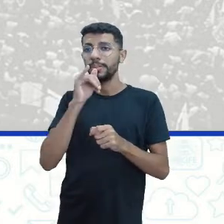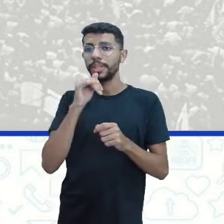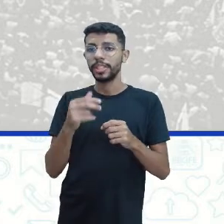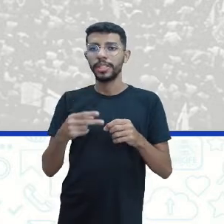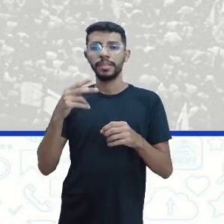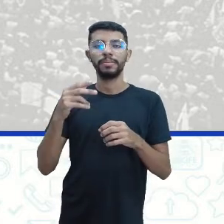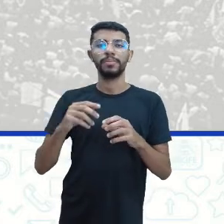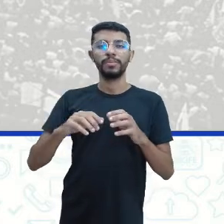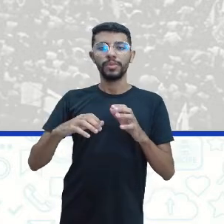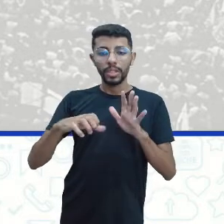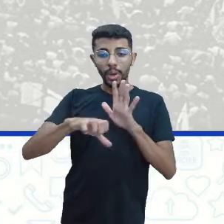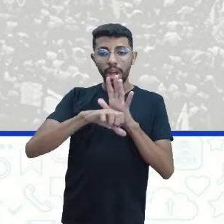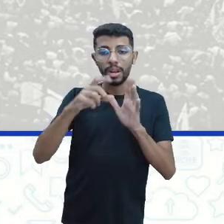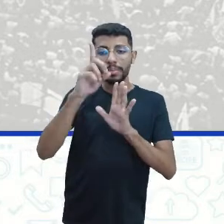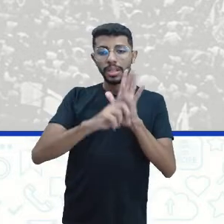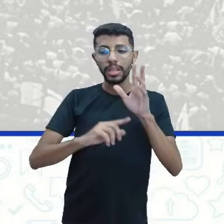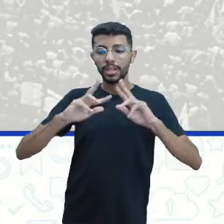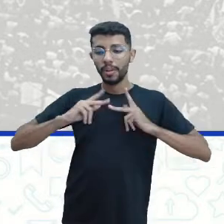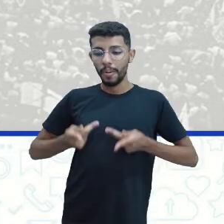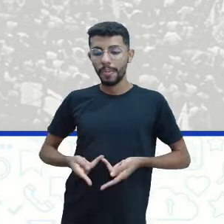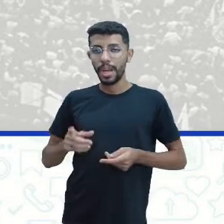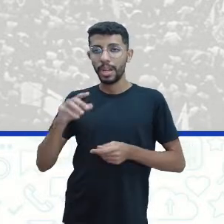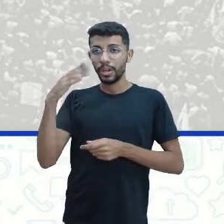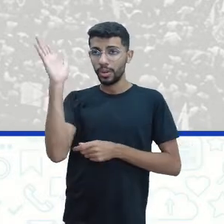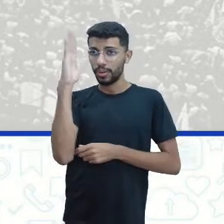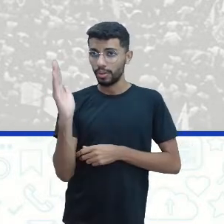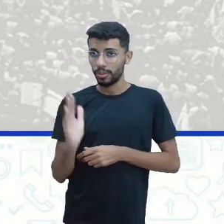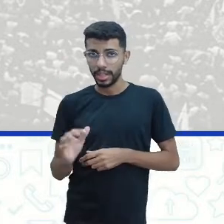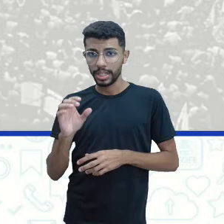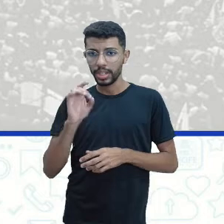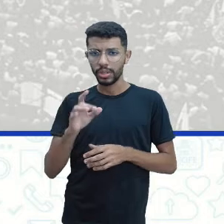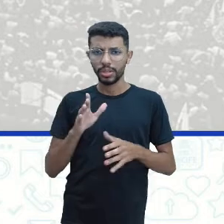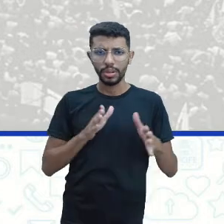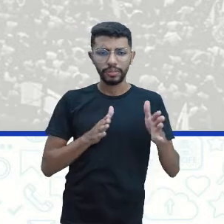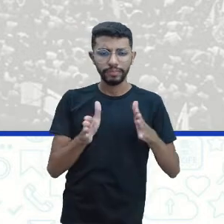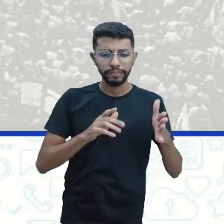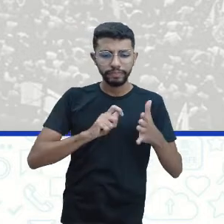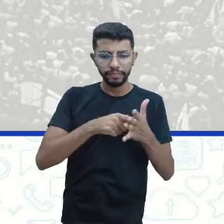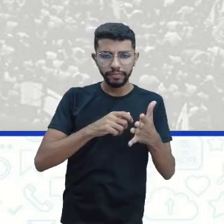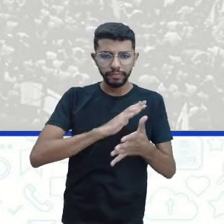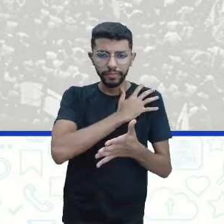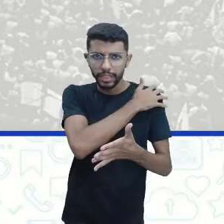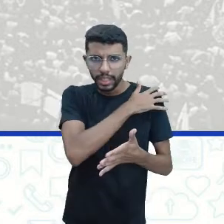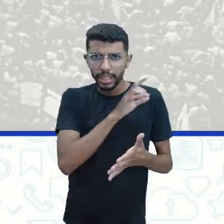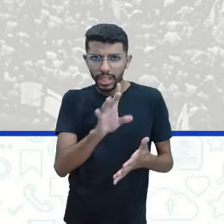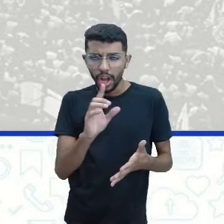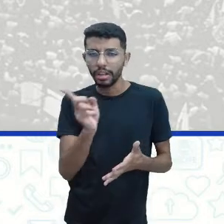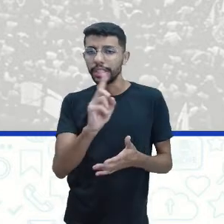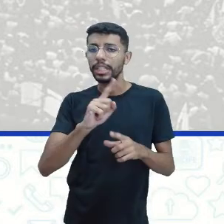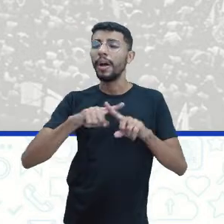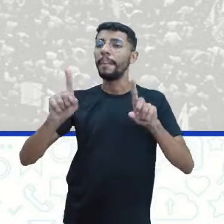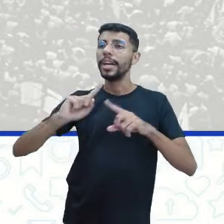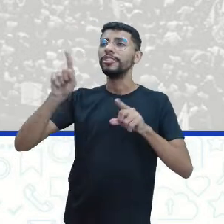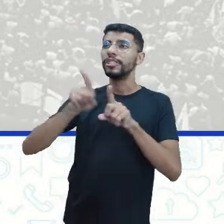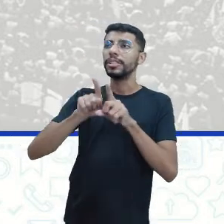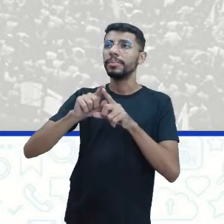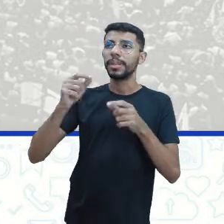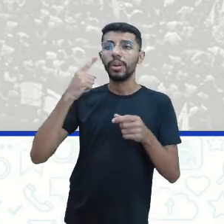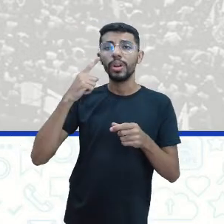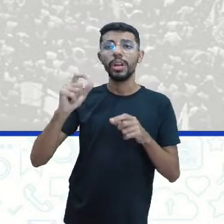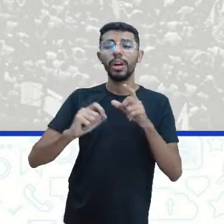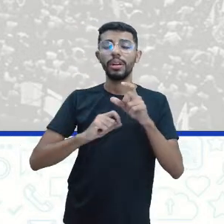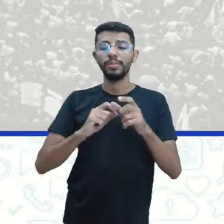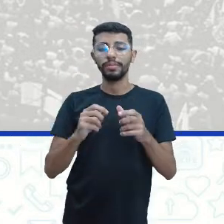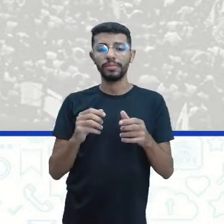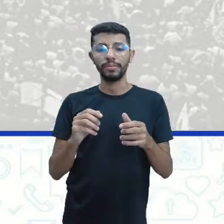direitos humanos no Brasil, não apenas durante a ditadura civil-militar de 64, mas desde o fim